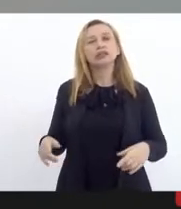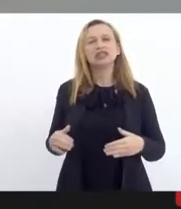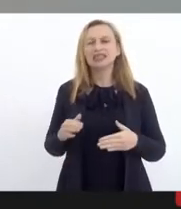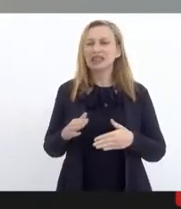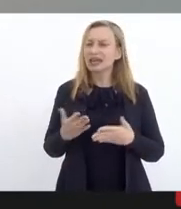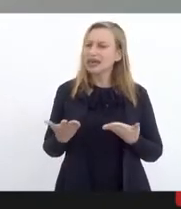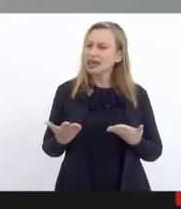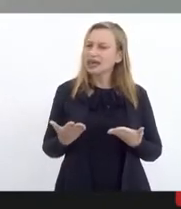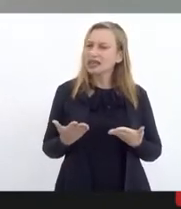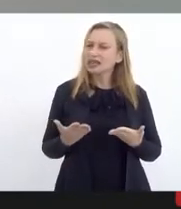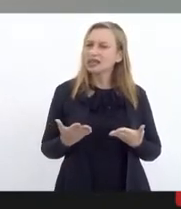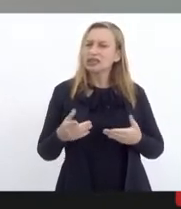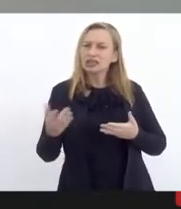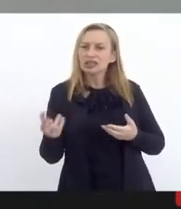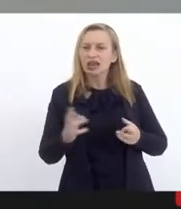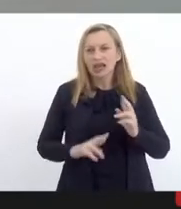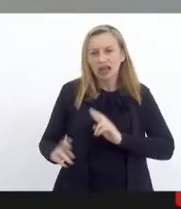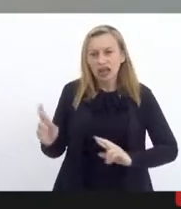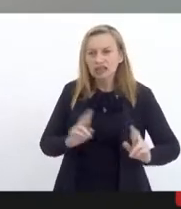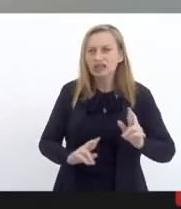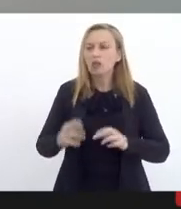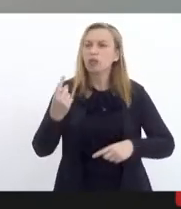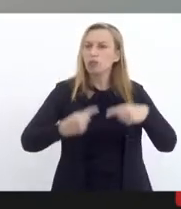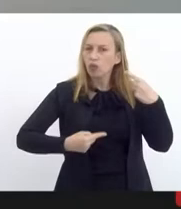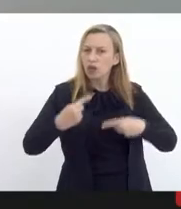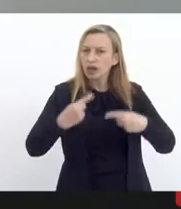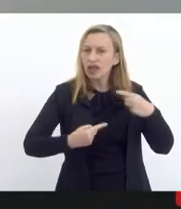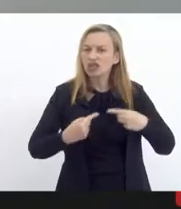além desse relacionamento político, não é?